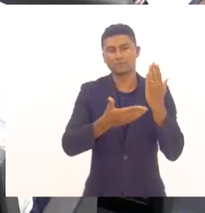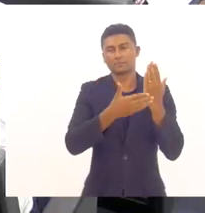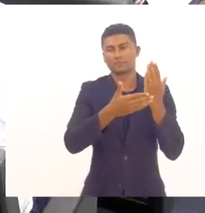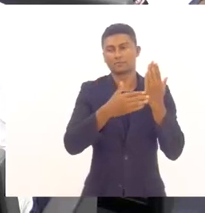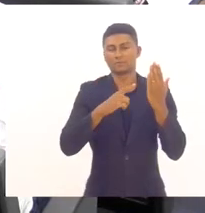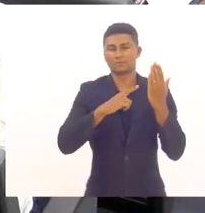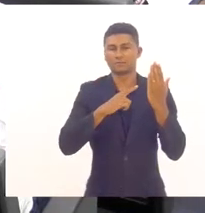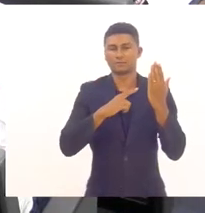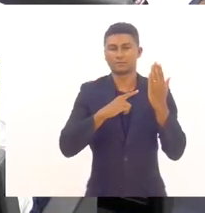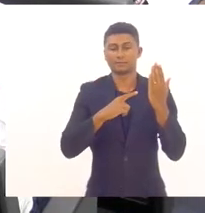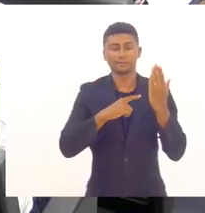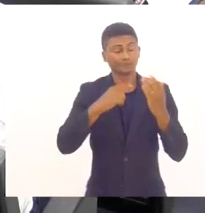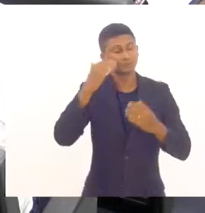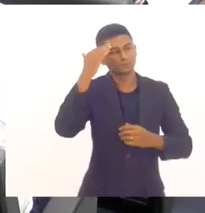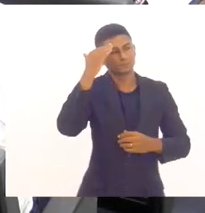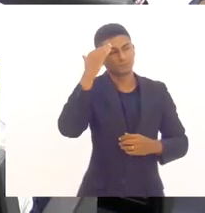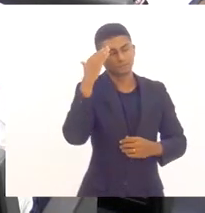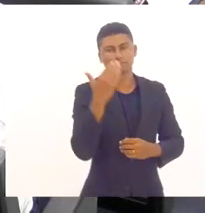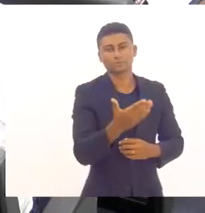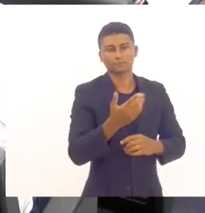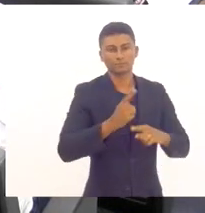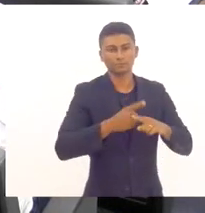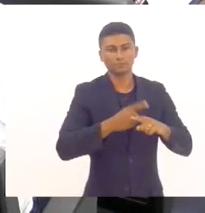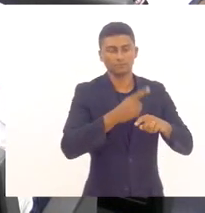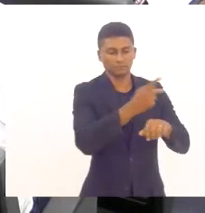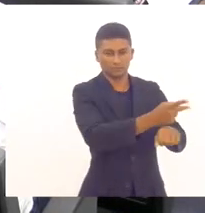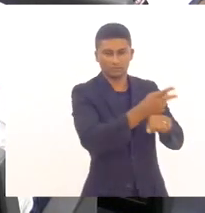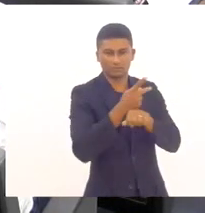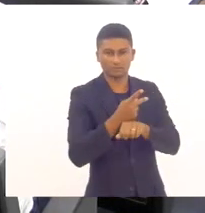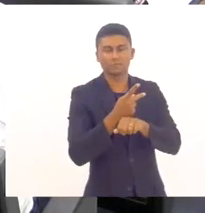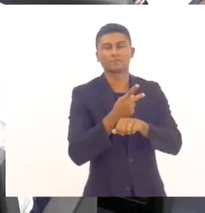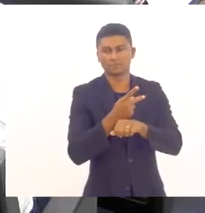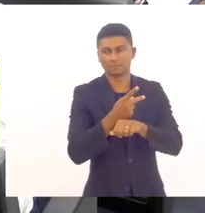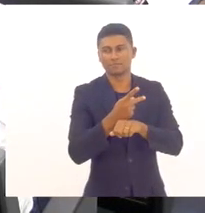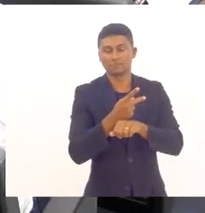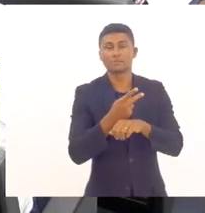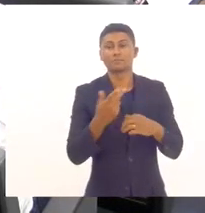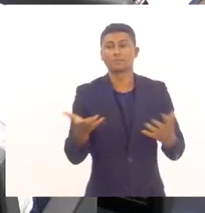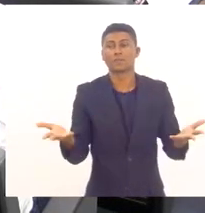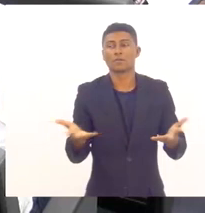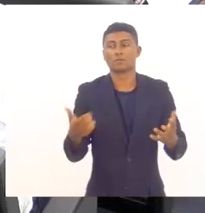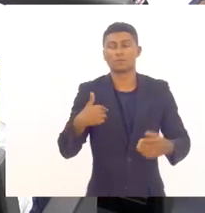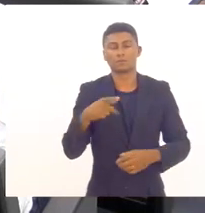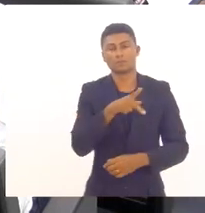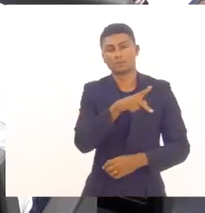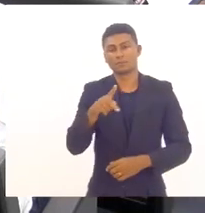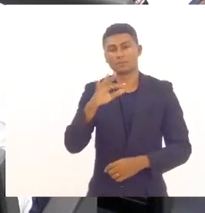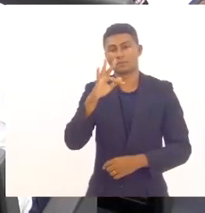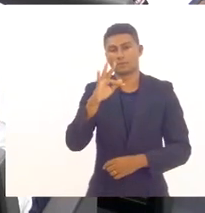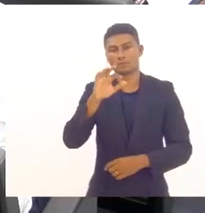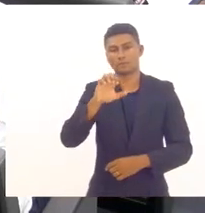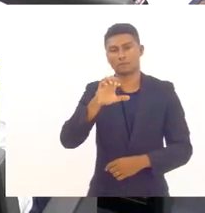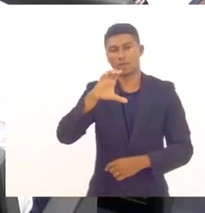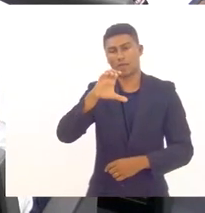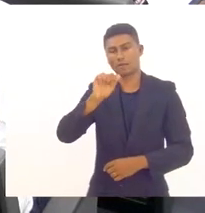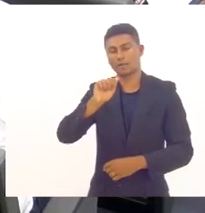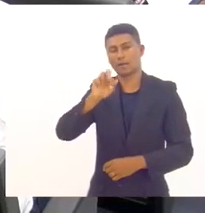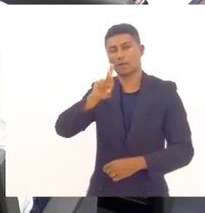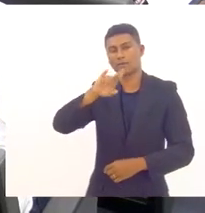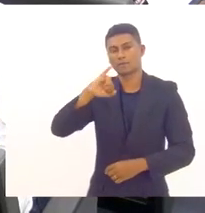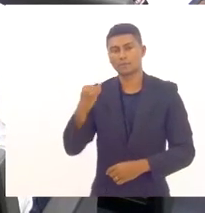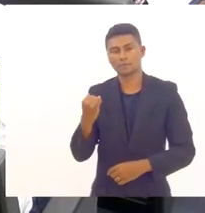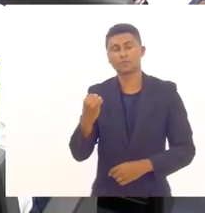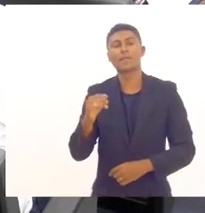E lhe agradeci muito por essa moção. Atualmente o presidente da FECARG, está lá na ponta, é o